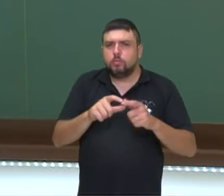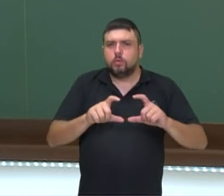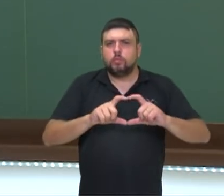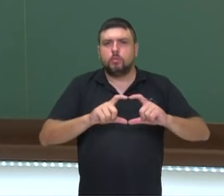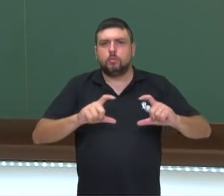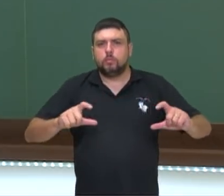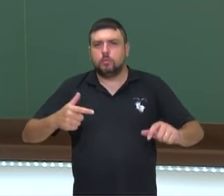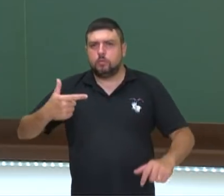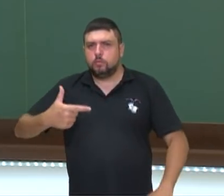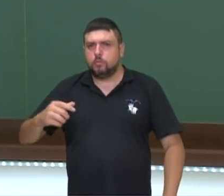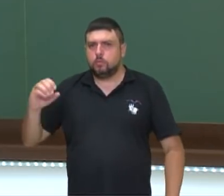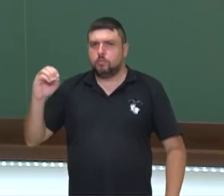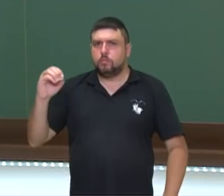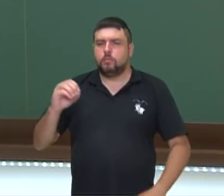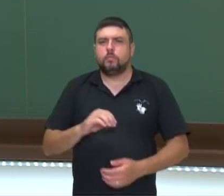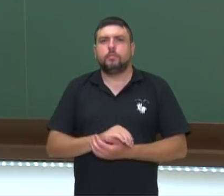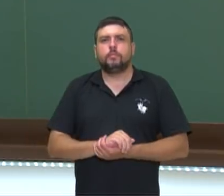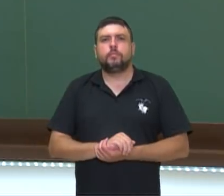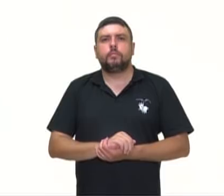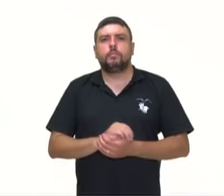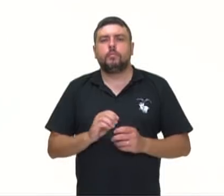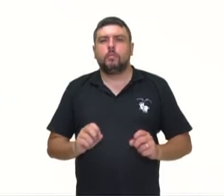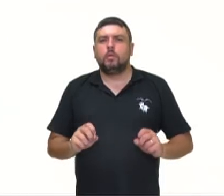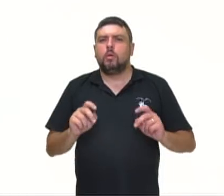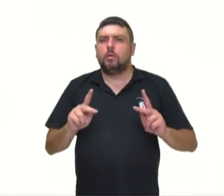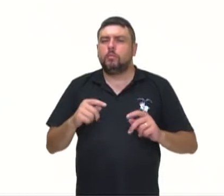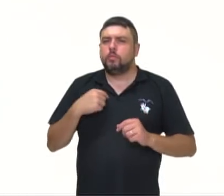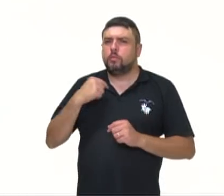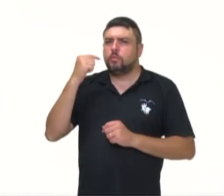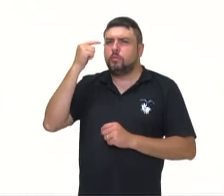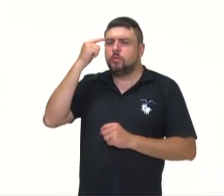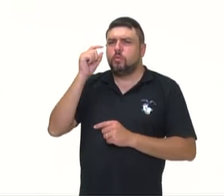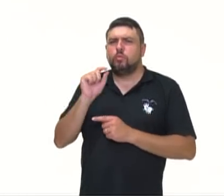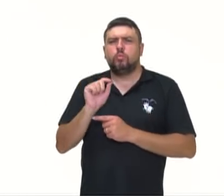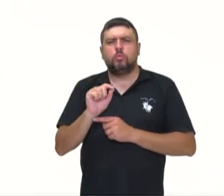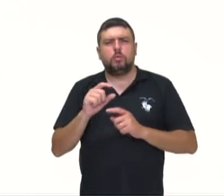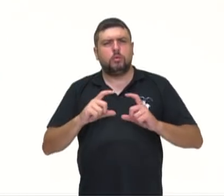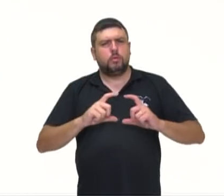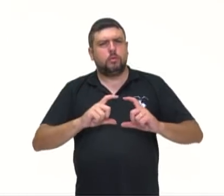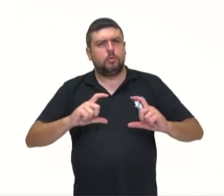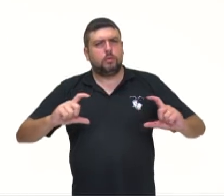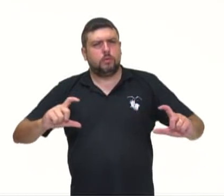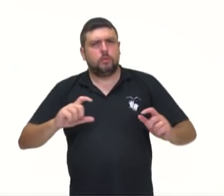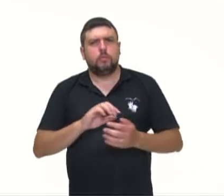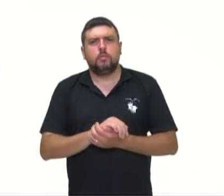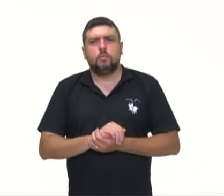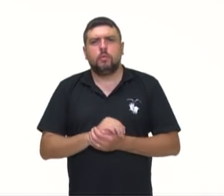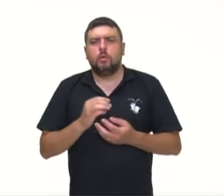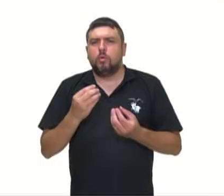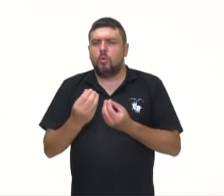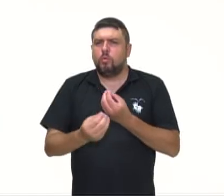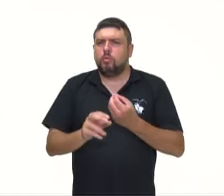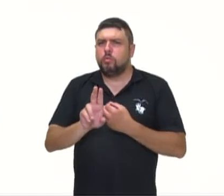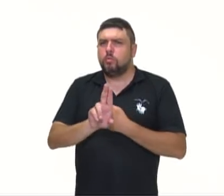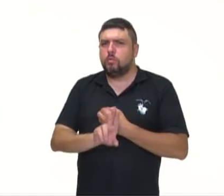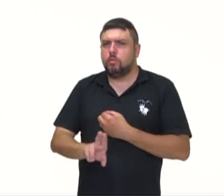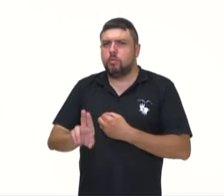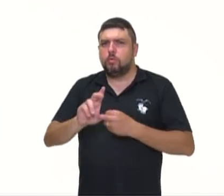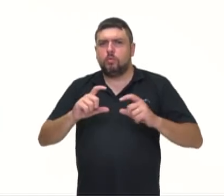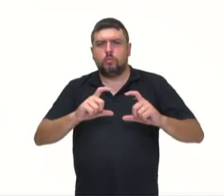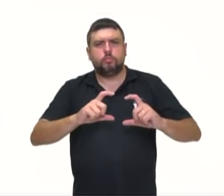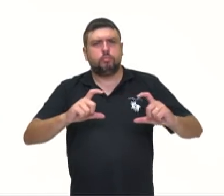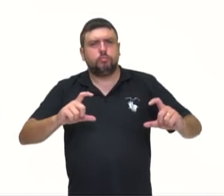vamos dar uma pensadinha o seguinte: o que são equações? Onde utilizamos a equação no